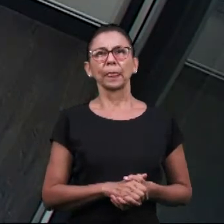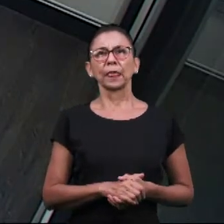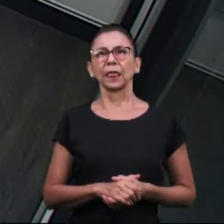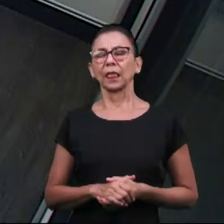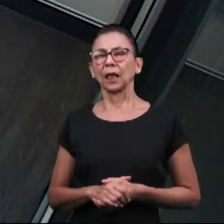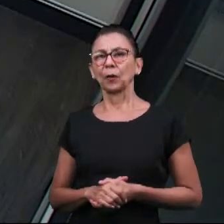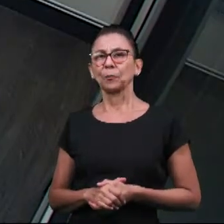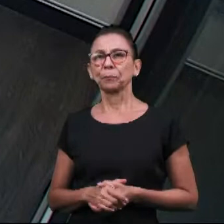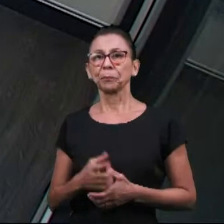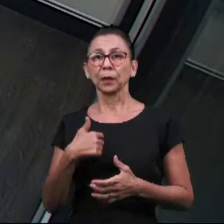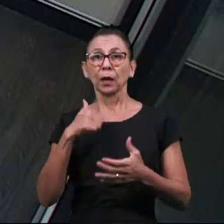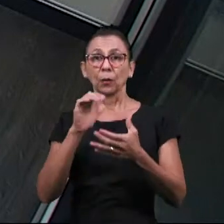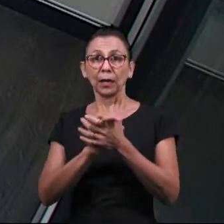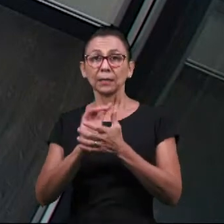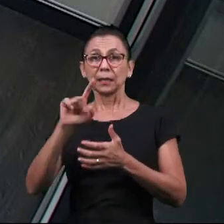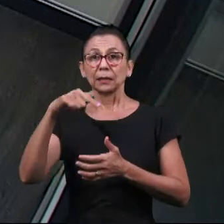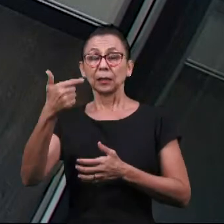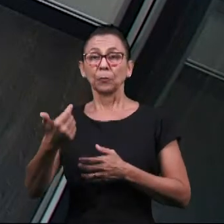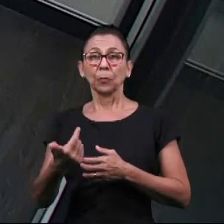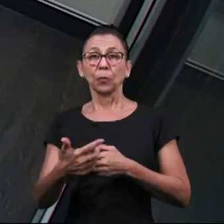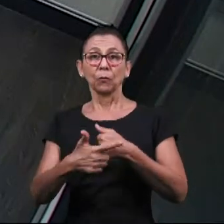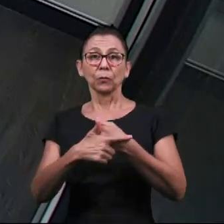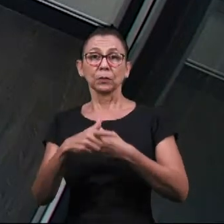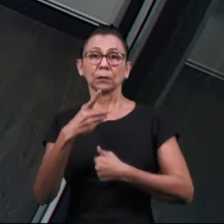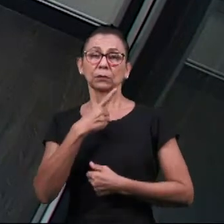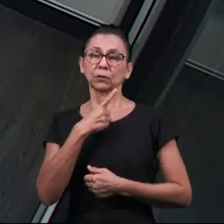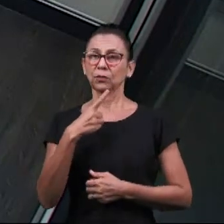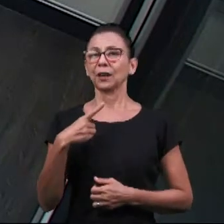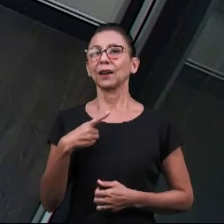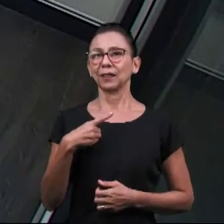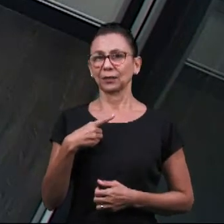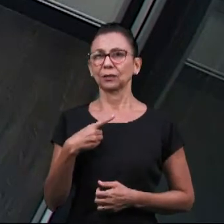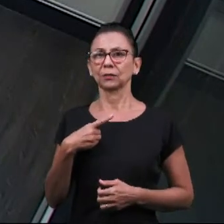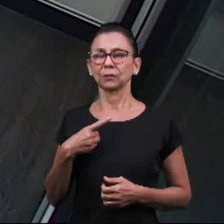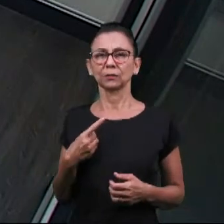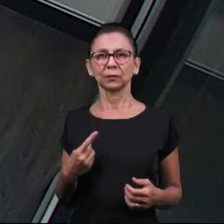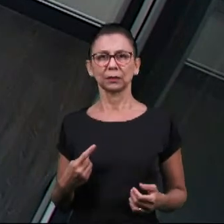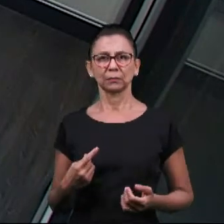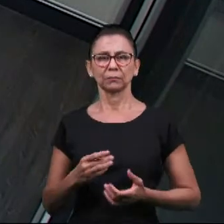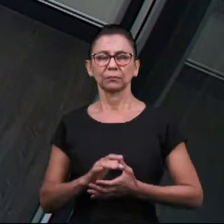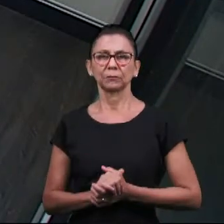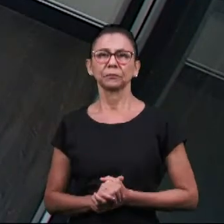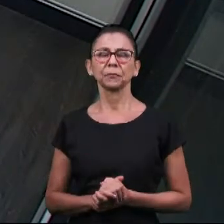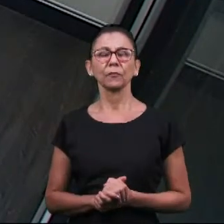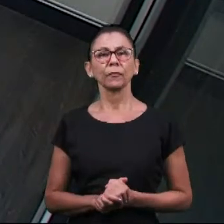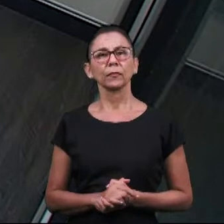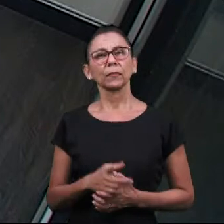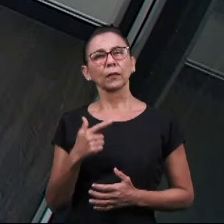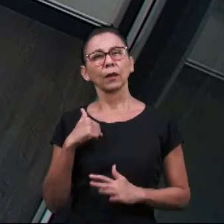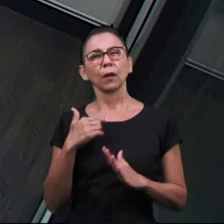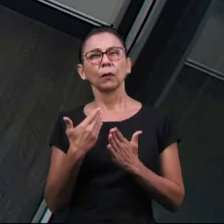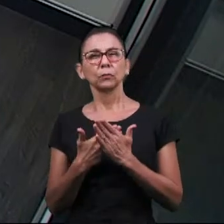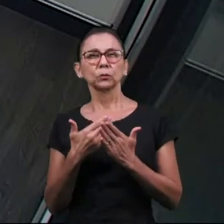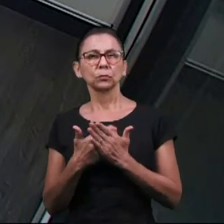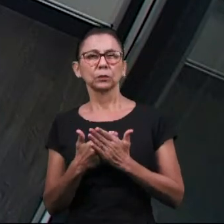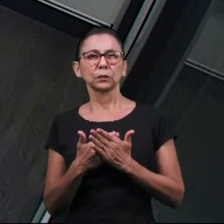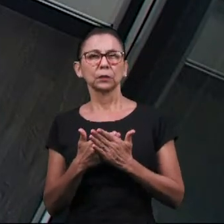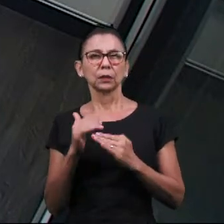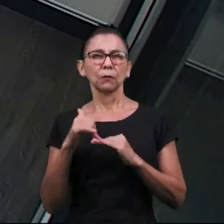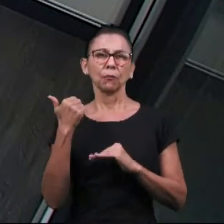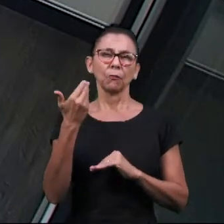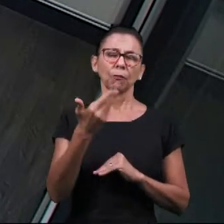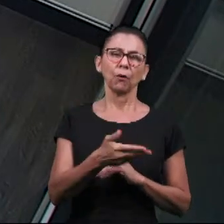do casamento, né? Aí eu também, assim, estudei um pouco fora, então eu casei um pouco mais tarde, né? Uhum.